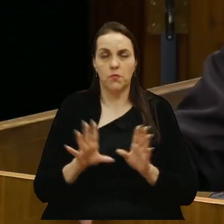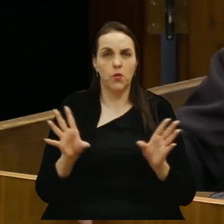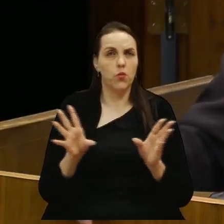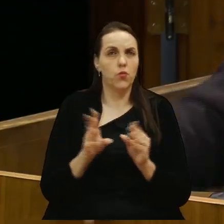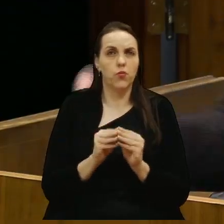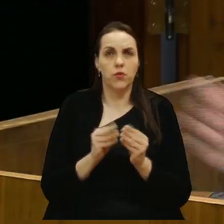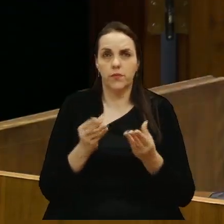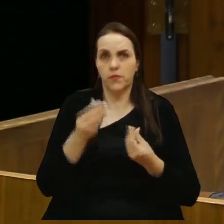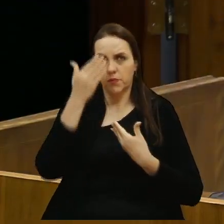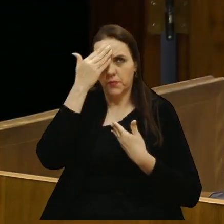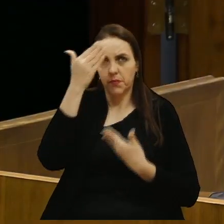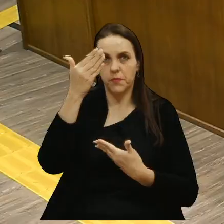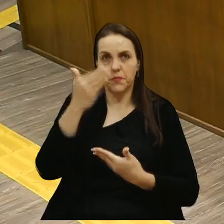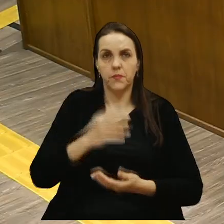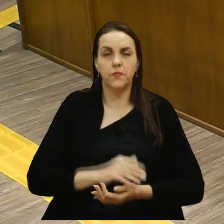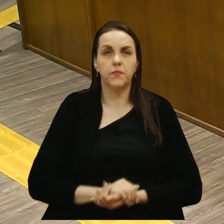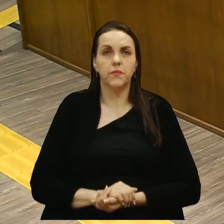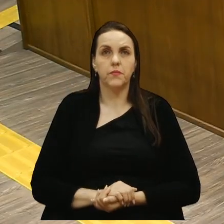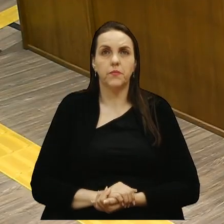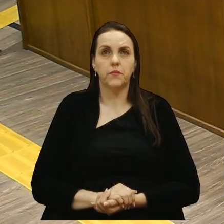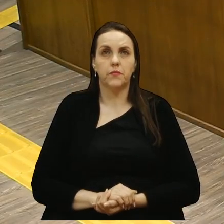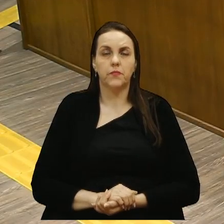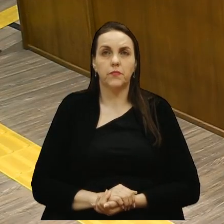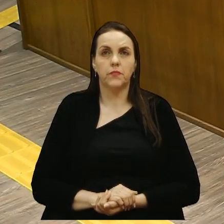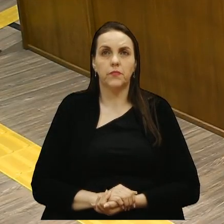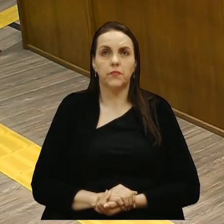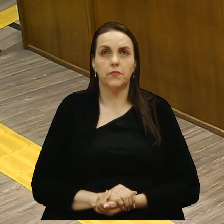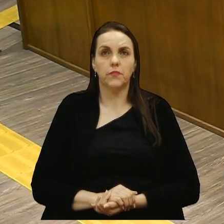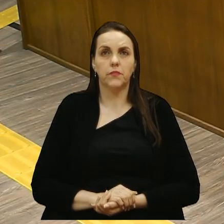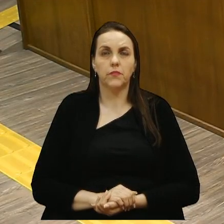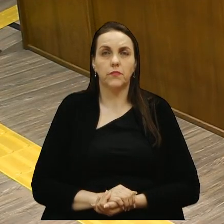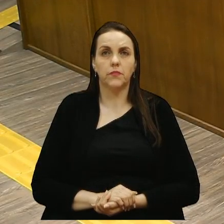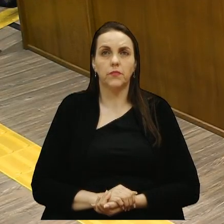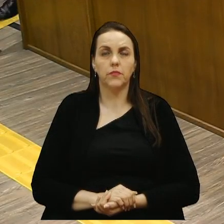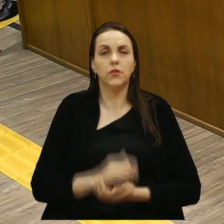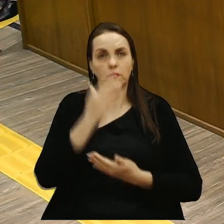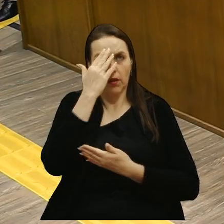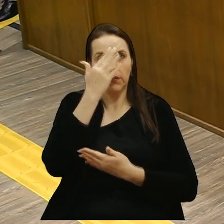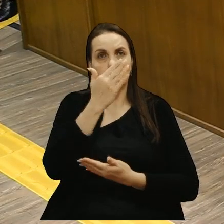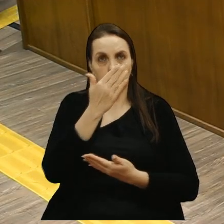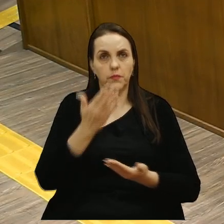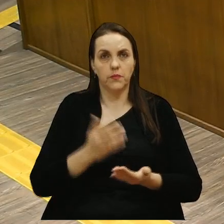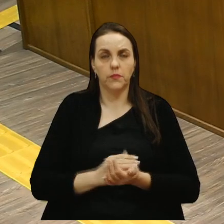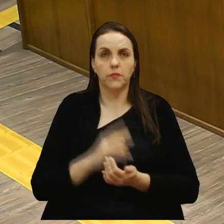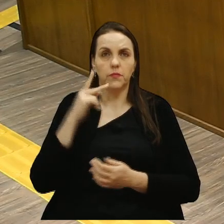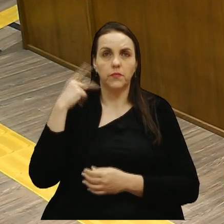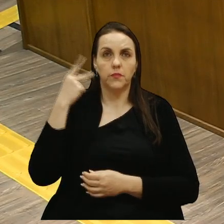muito obrigado. Obrigada, vereador Juliano Valim.